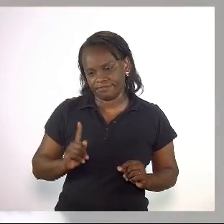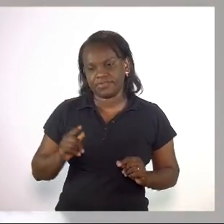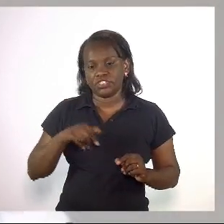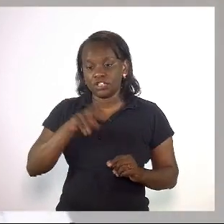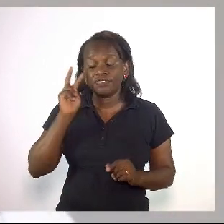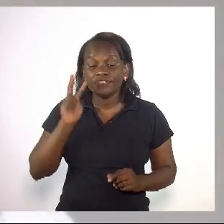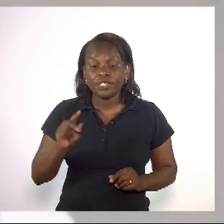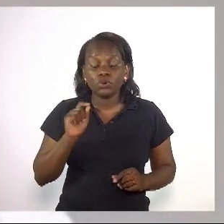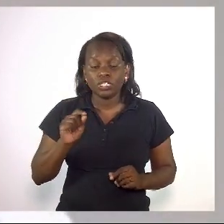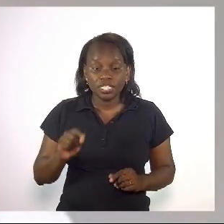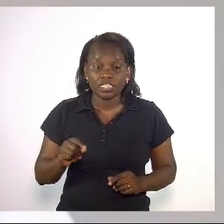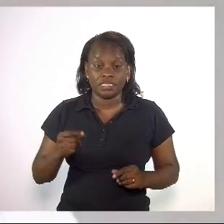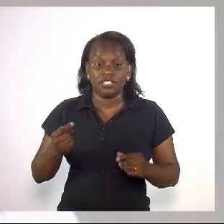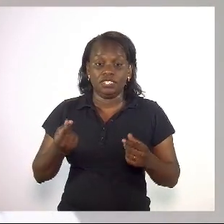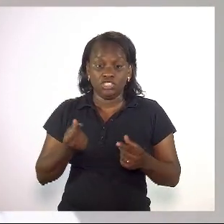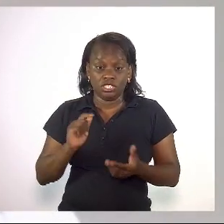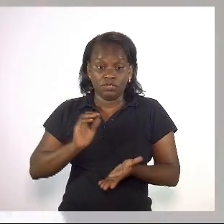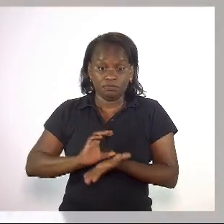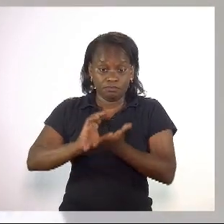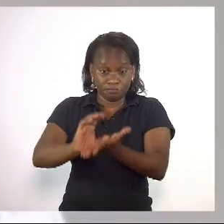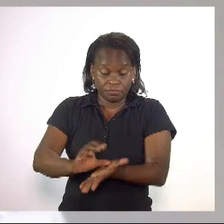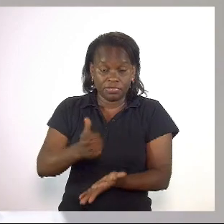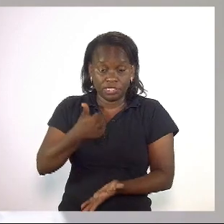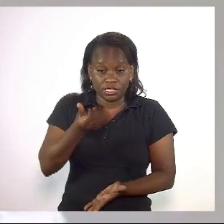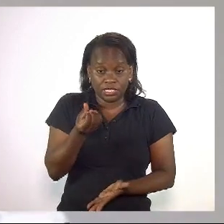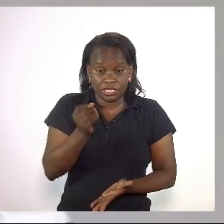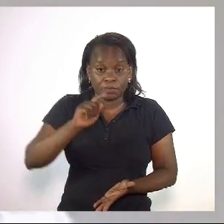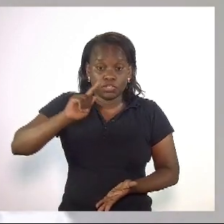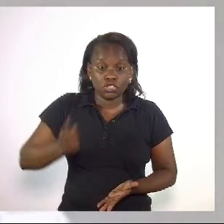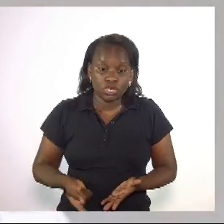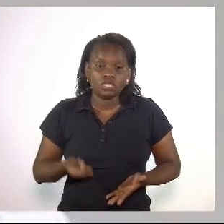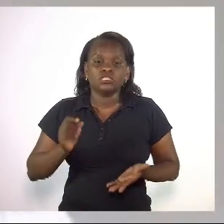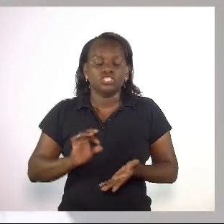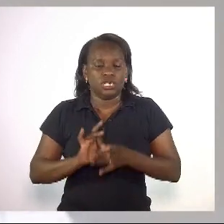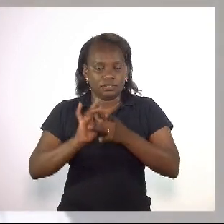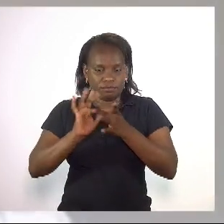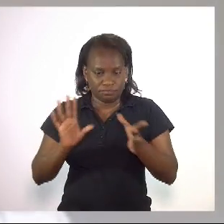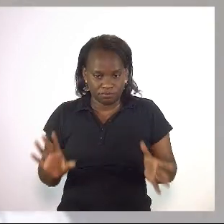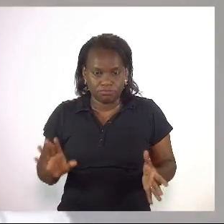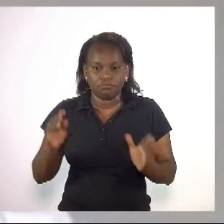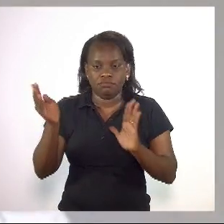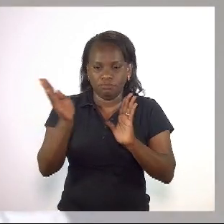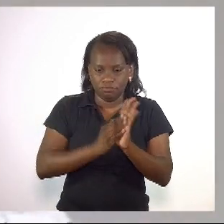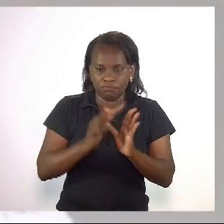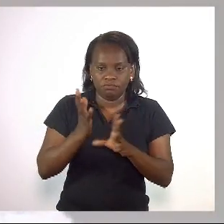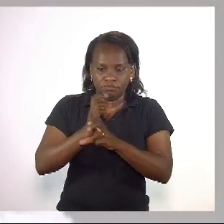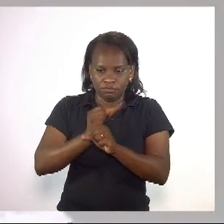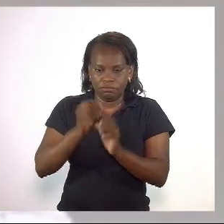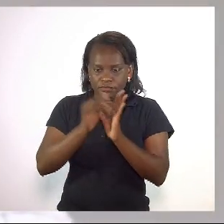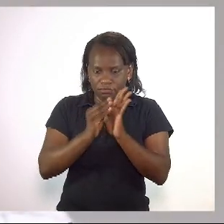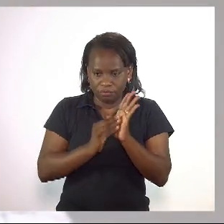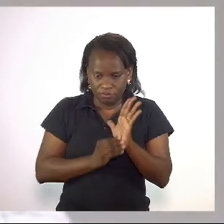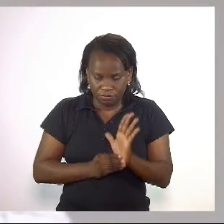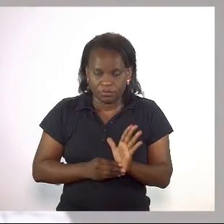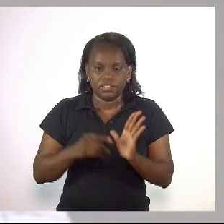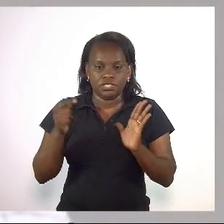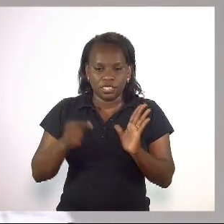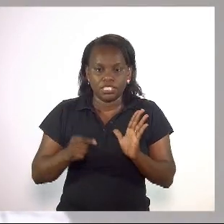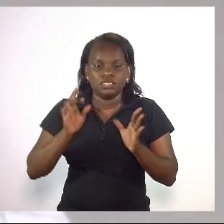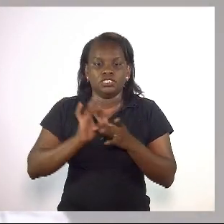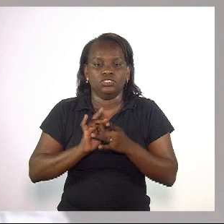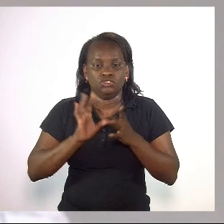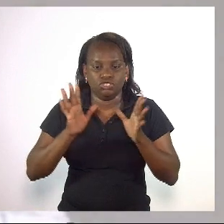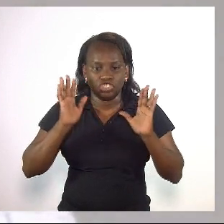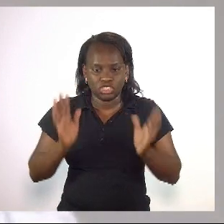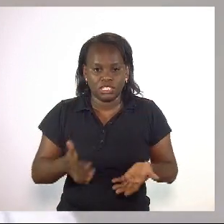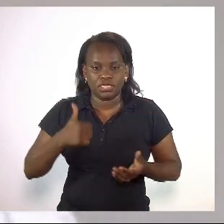observamos é que do valor a ser aplicado, 160 milhões, foi disponibilizado o orçamento, foi desse orçamento disponibilizado,